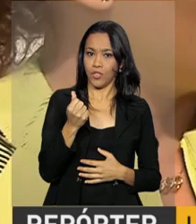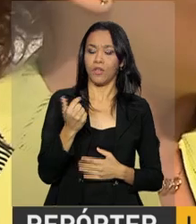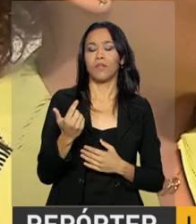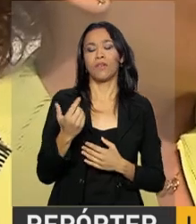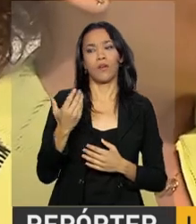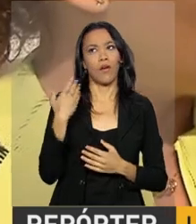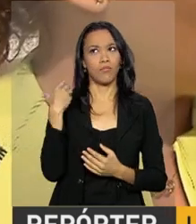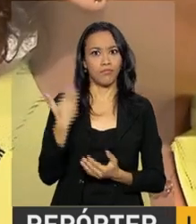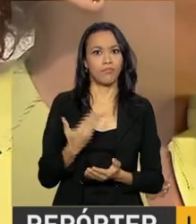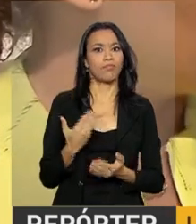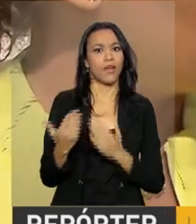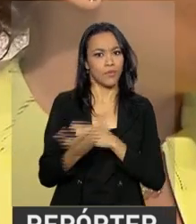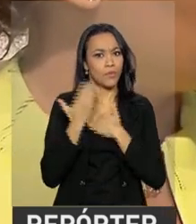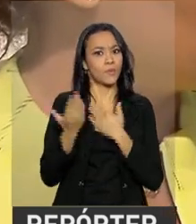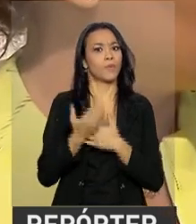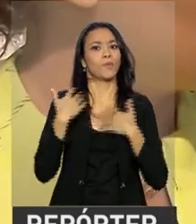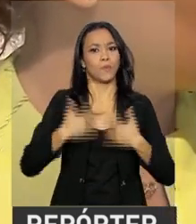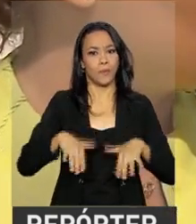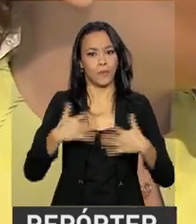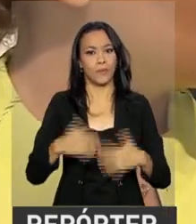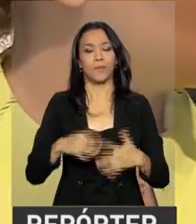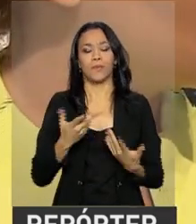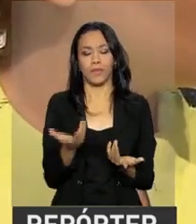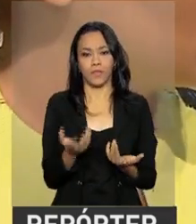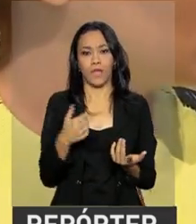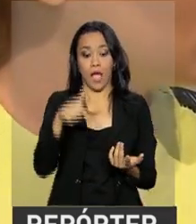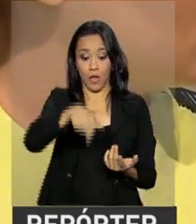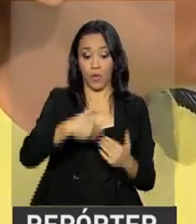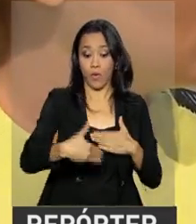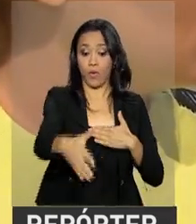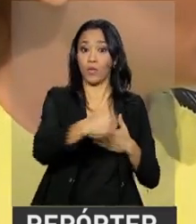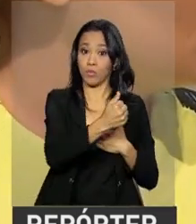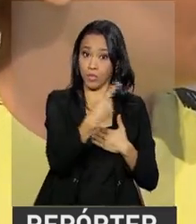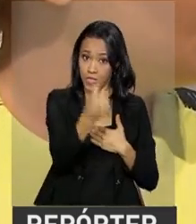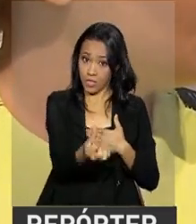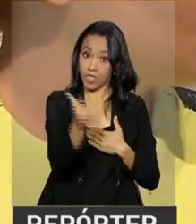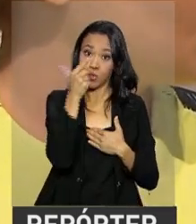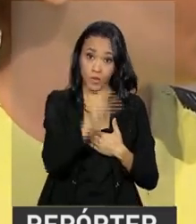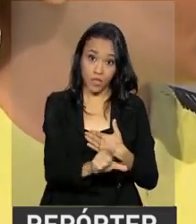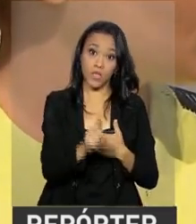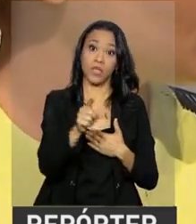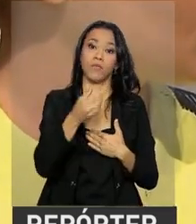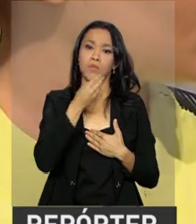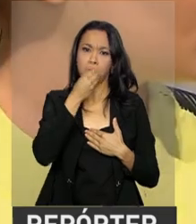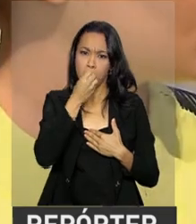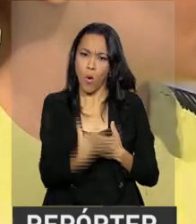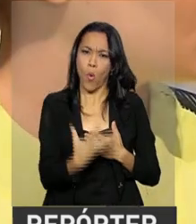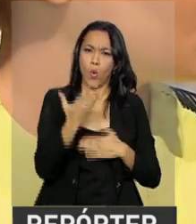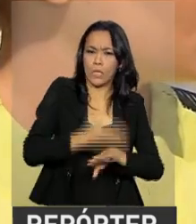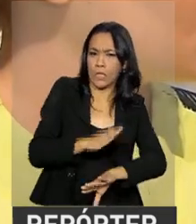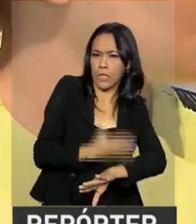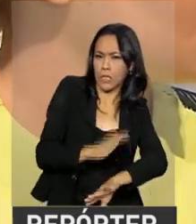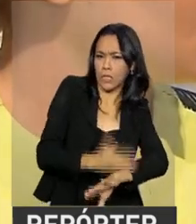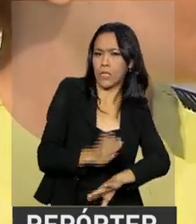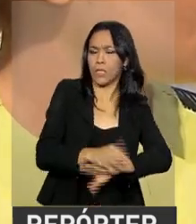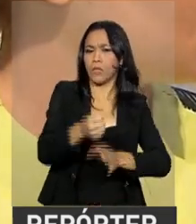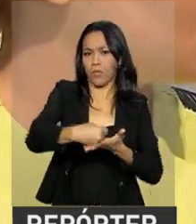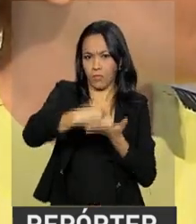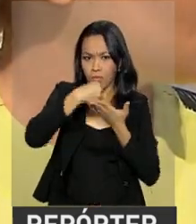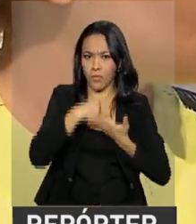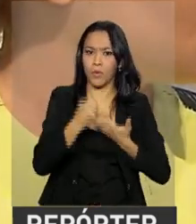fez muita parte da gente agora nos Jogos Olímpicos de Rio 2016. A gente conseguiu ter um pouco mais de estrutura, um pouco mais de